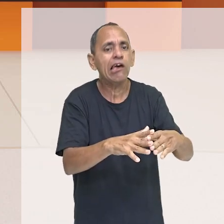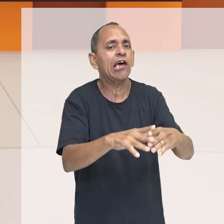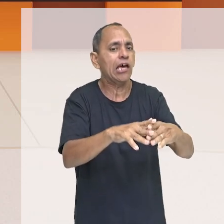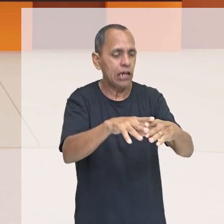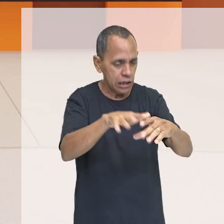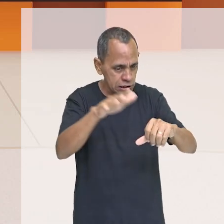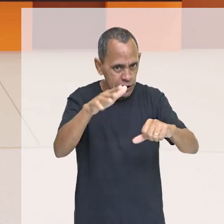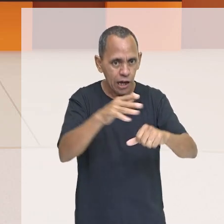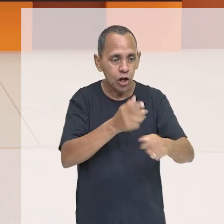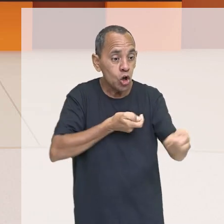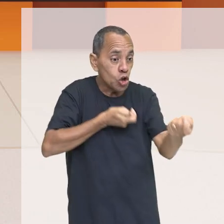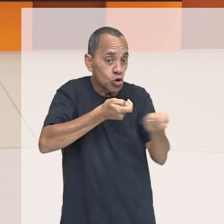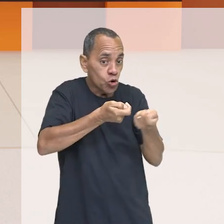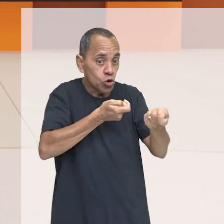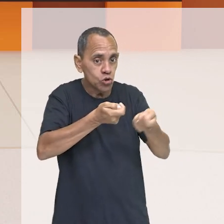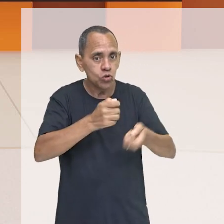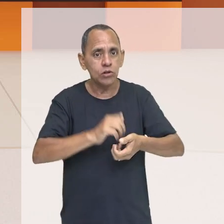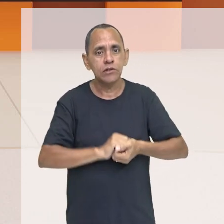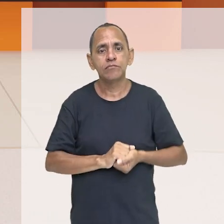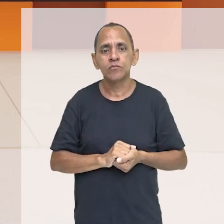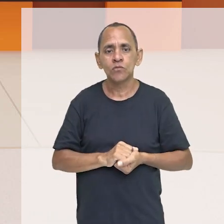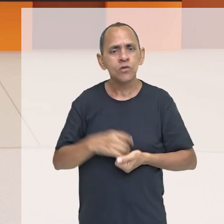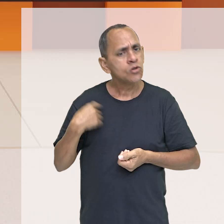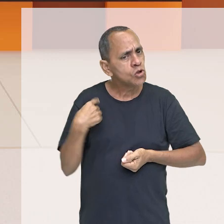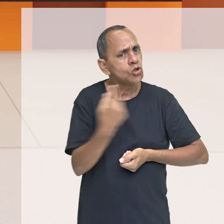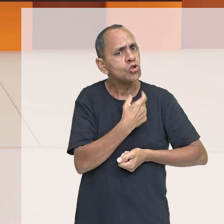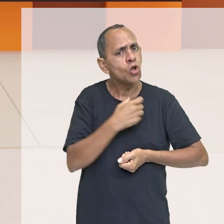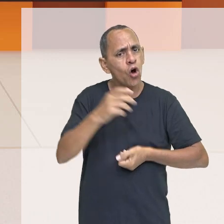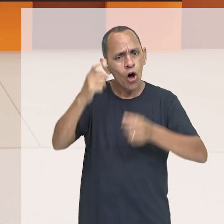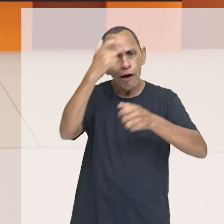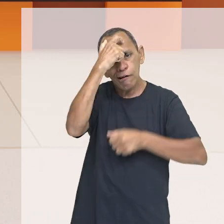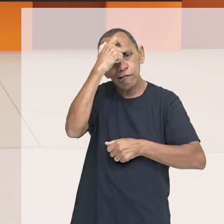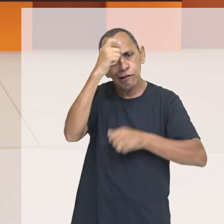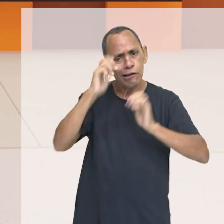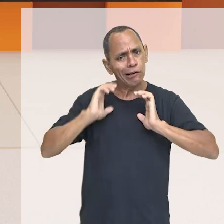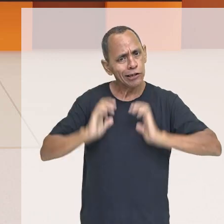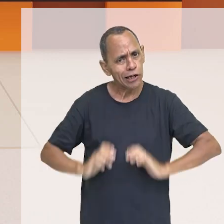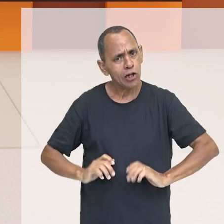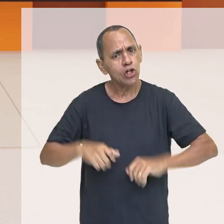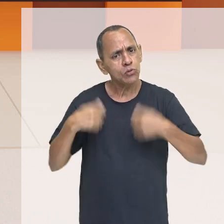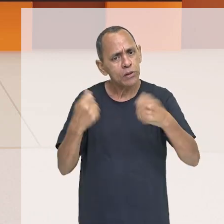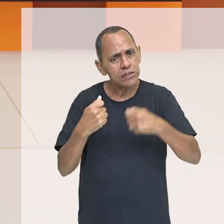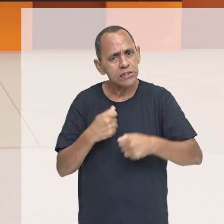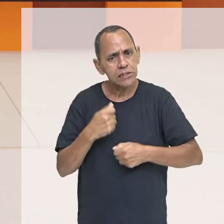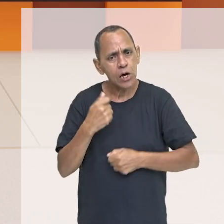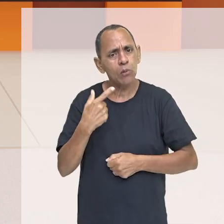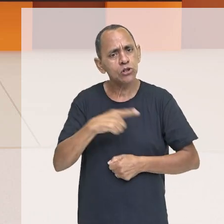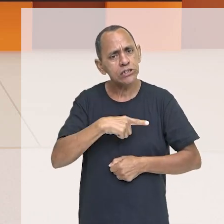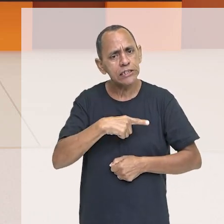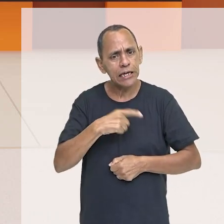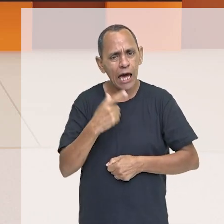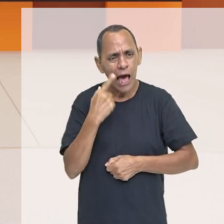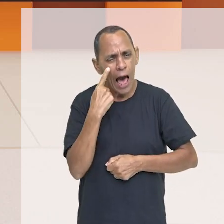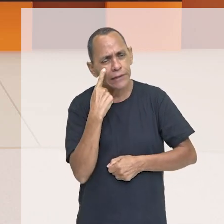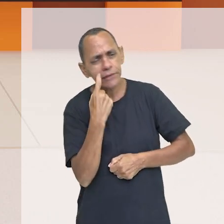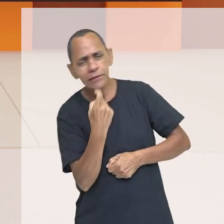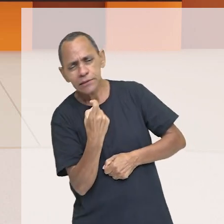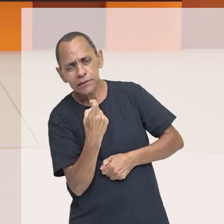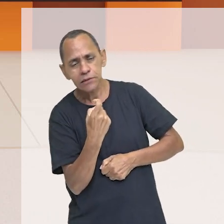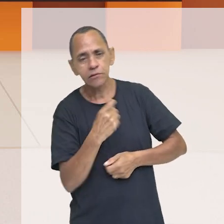enquanto cidadãos, temos que estar bem atentos. E esta forma de pensar, com